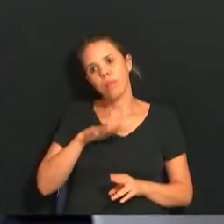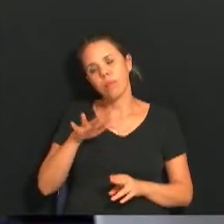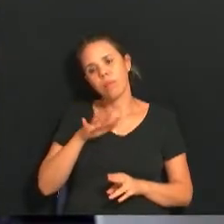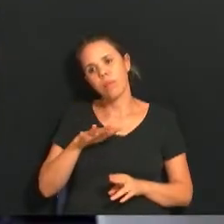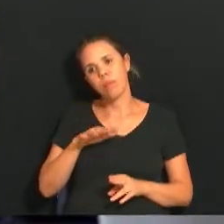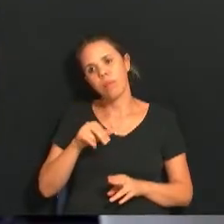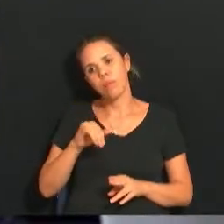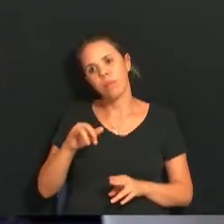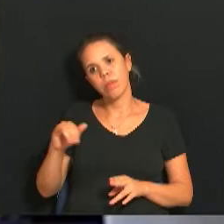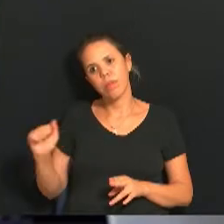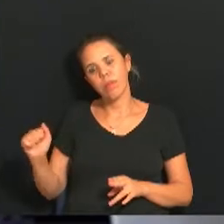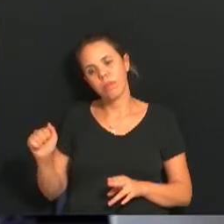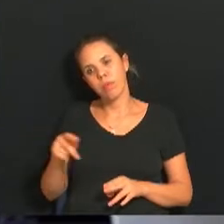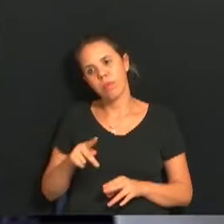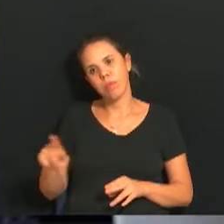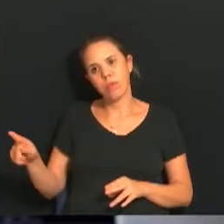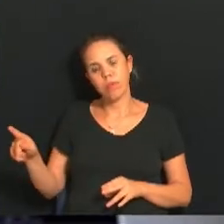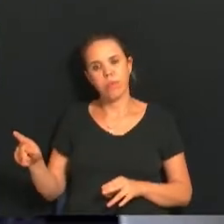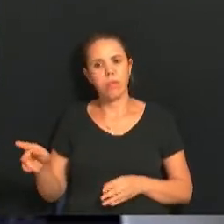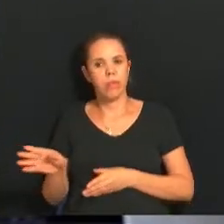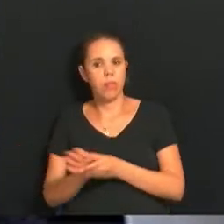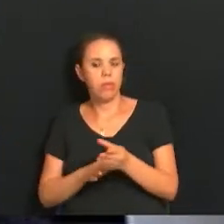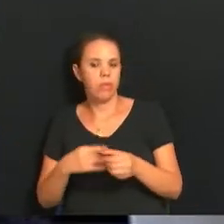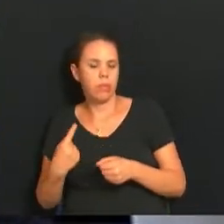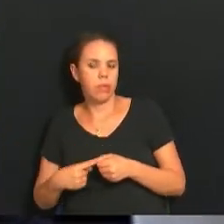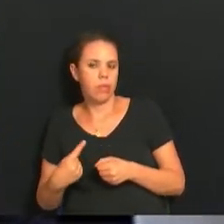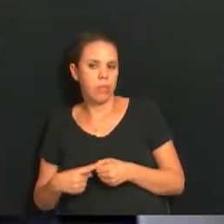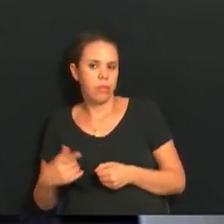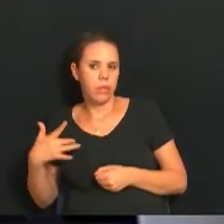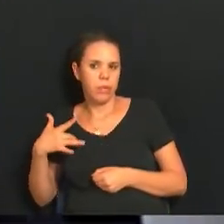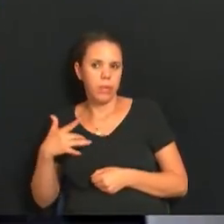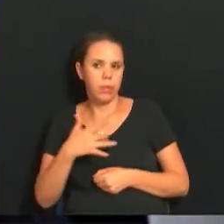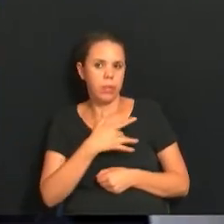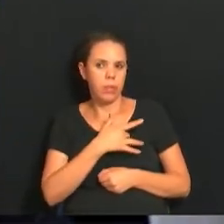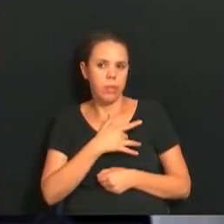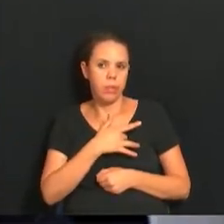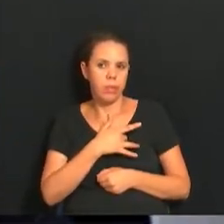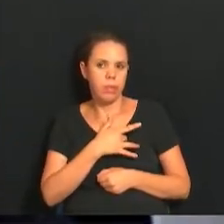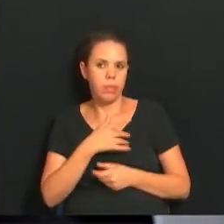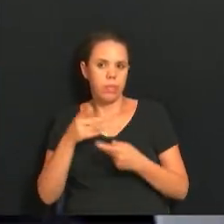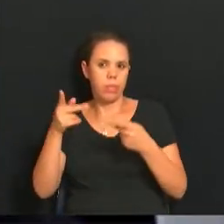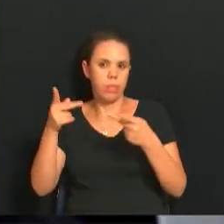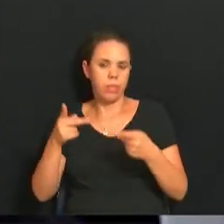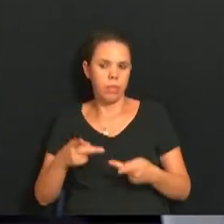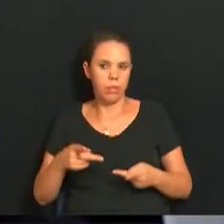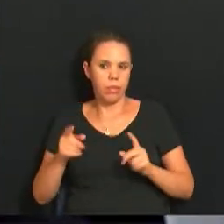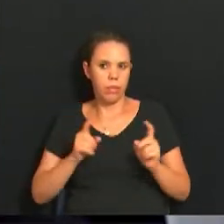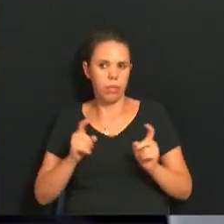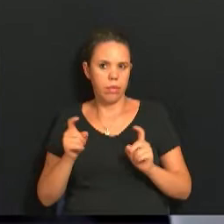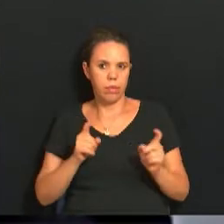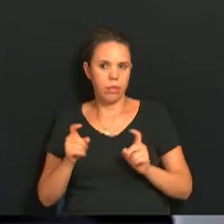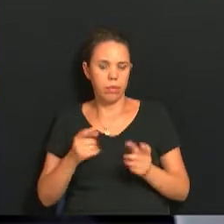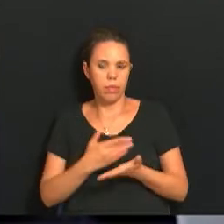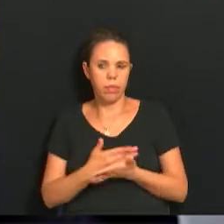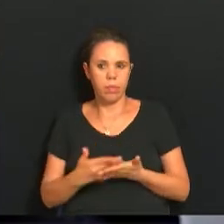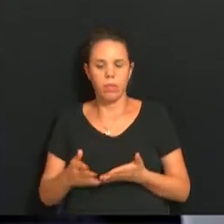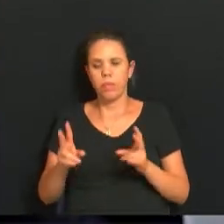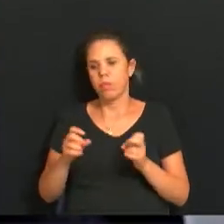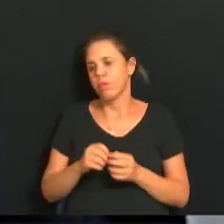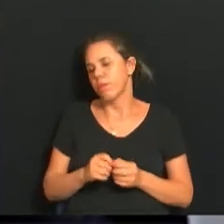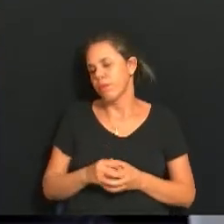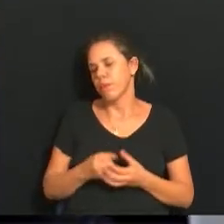Nayara de Oliveira, presidente do Conselho Municipal de Saúde, foi uma das convidadas da reunião e começou sua